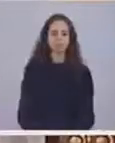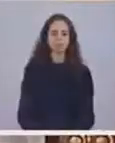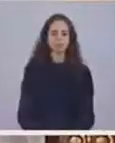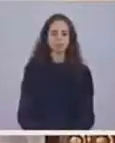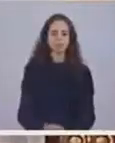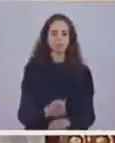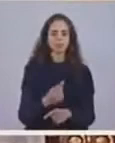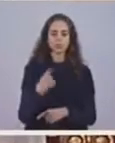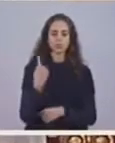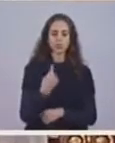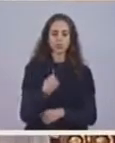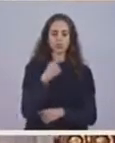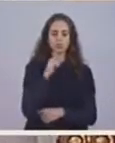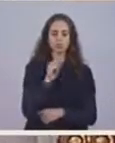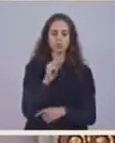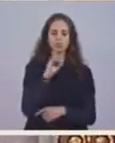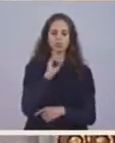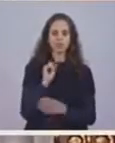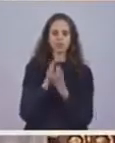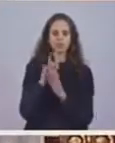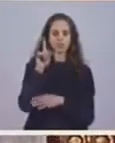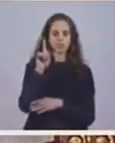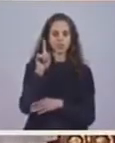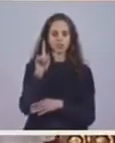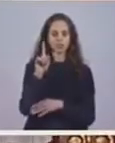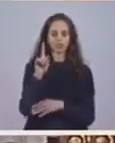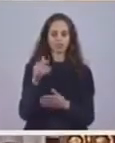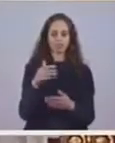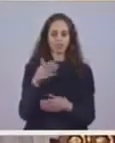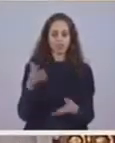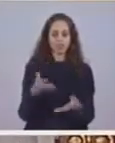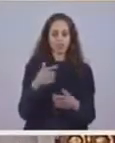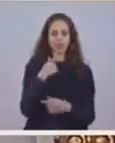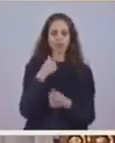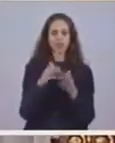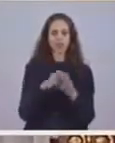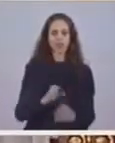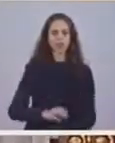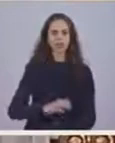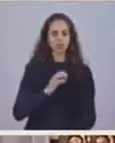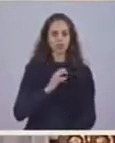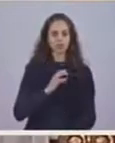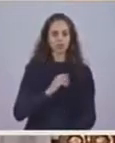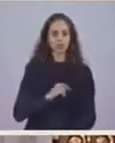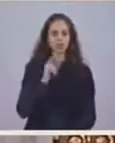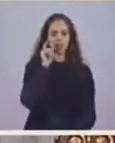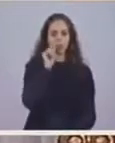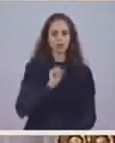Nos chamamos e somos filhos de Deus, ousamos dizer com toda a confiança: